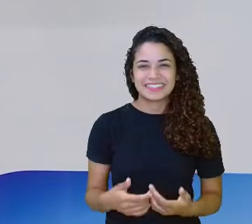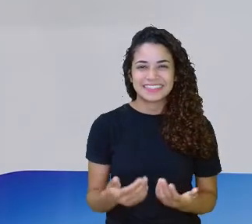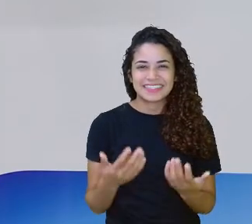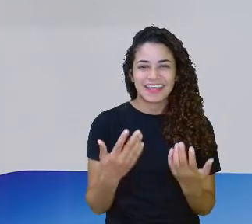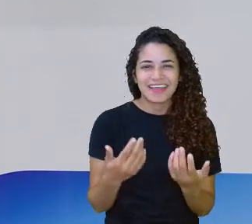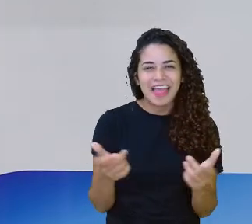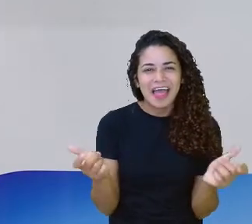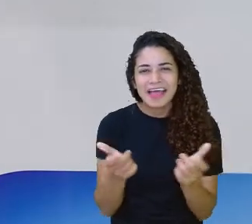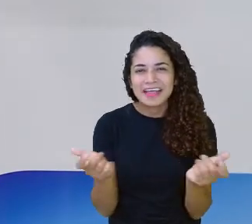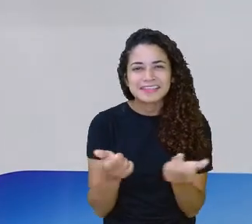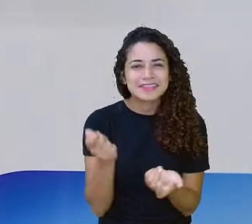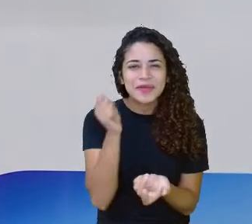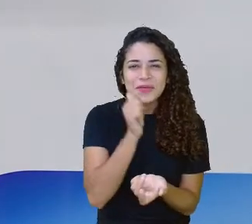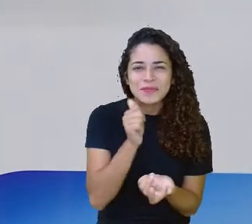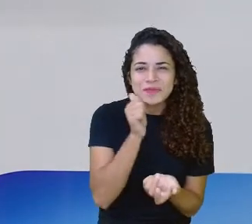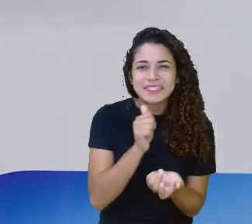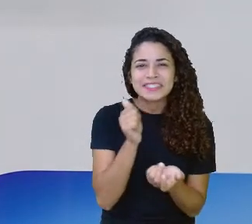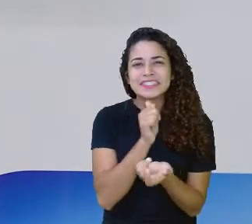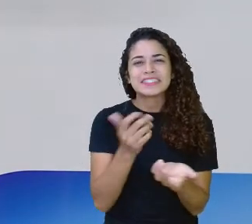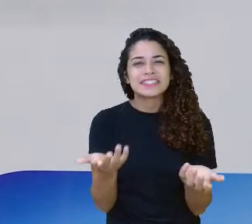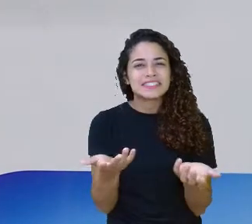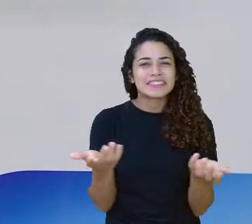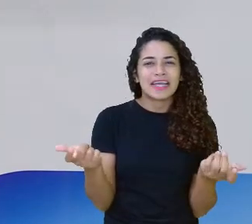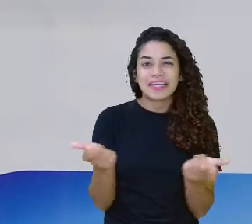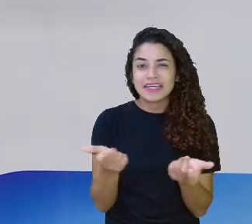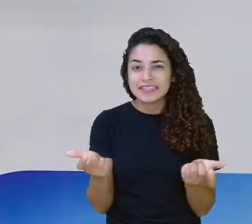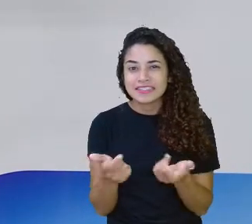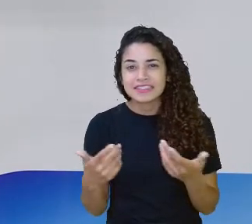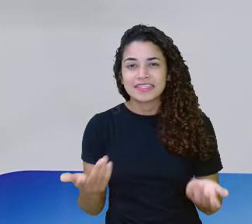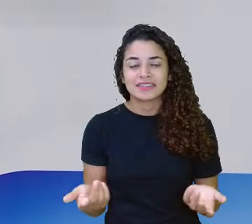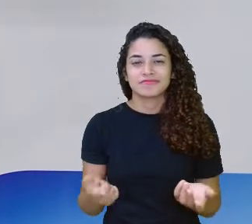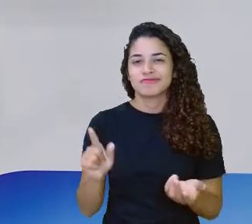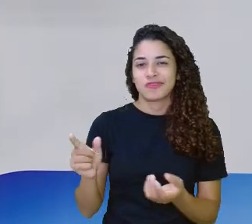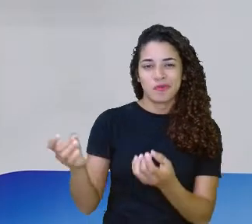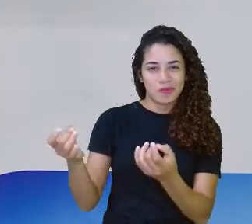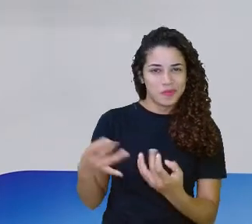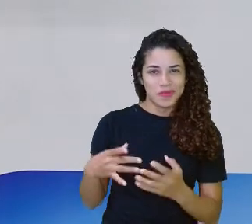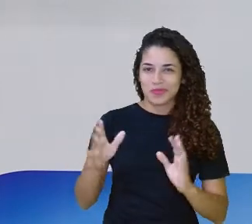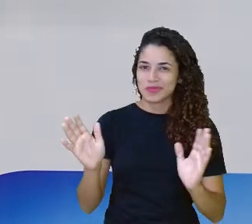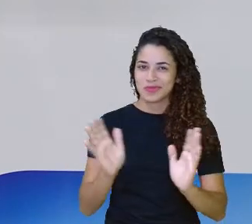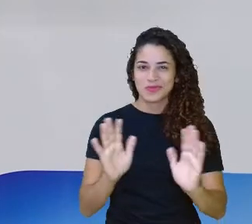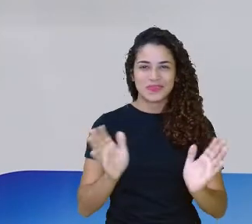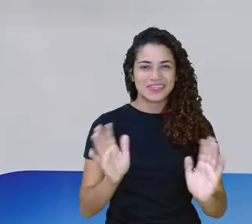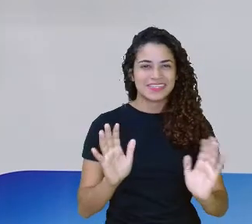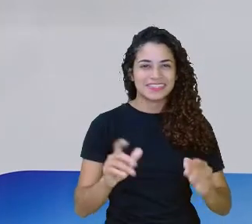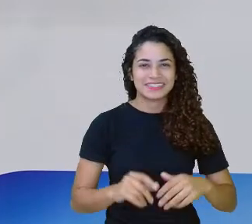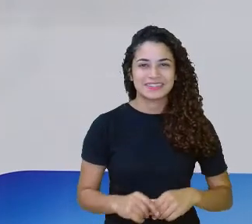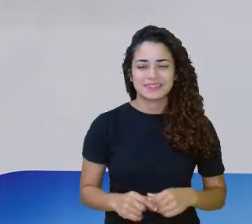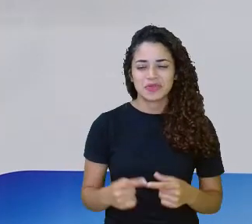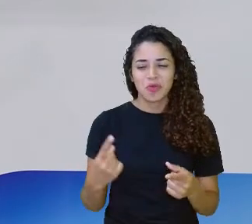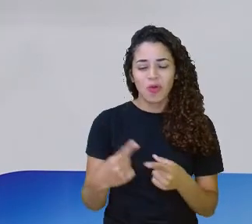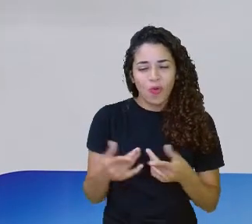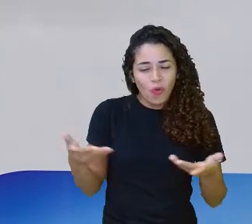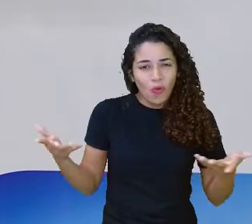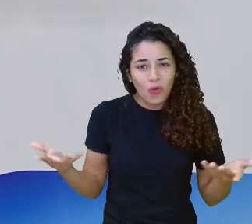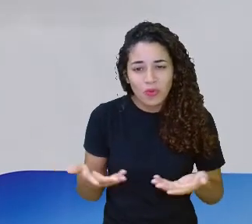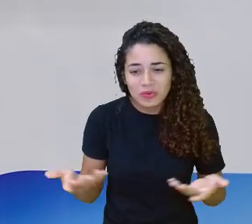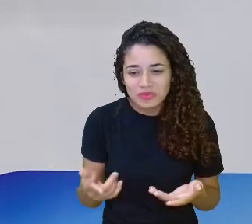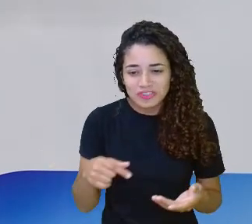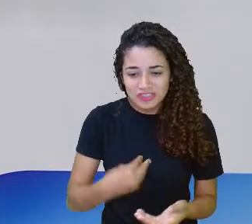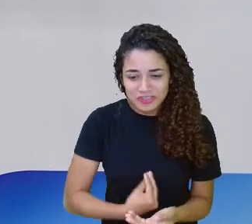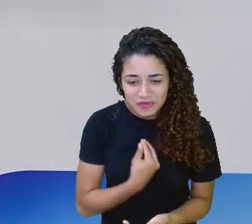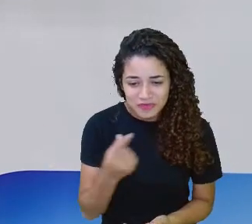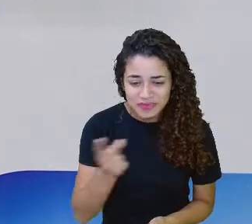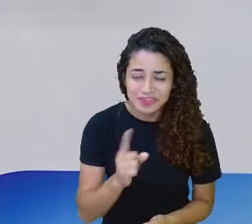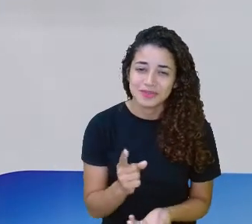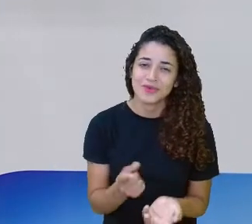minhas meninas? Nossa. Cadê as minhas meninas que não me abandonam normalmente? Porque me deixaram na mão hoje. Não